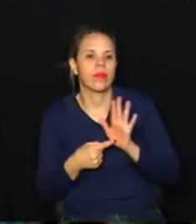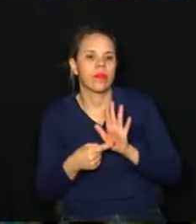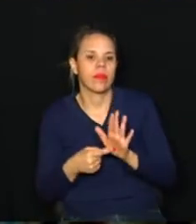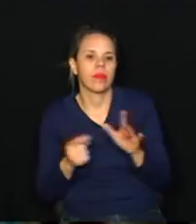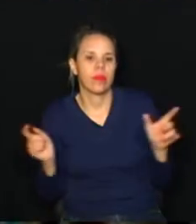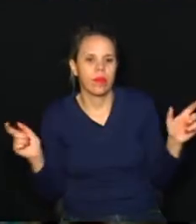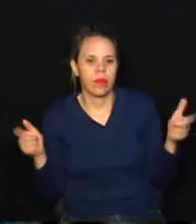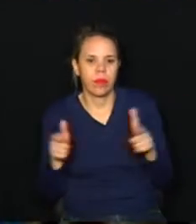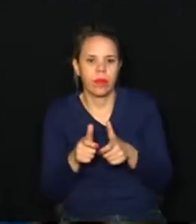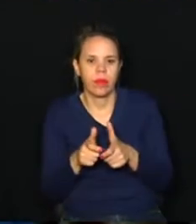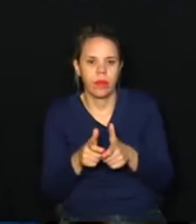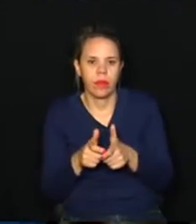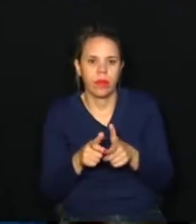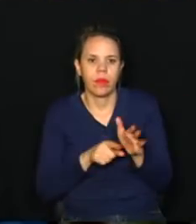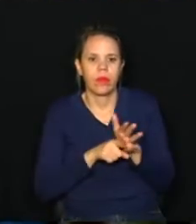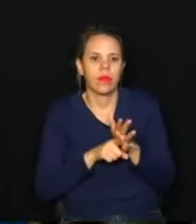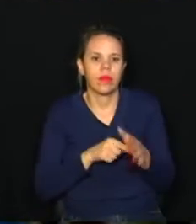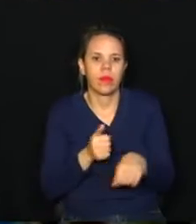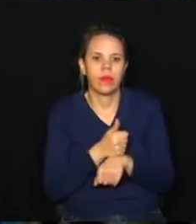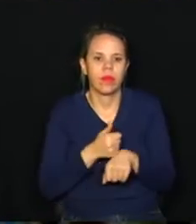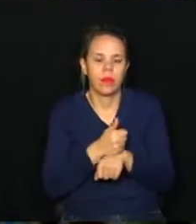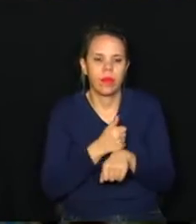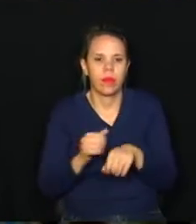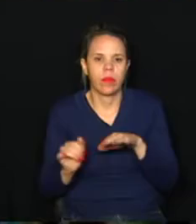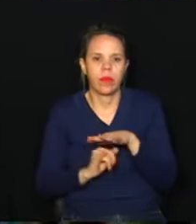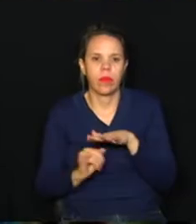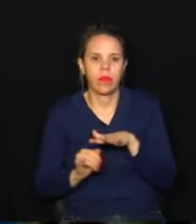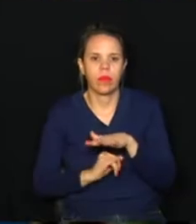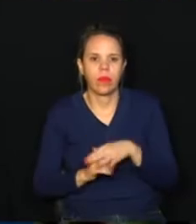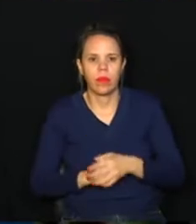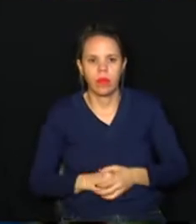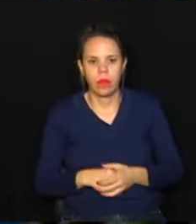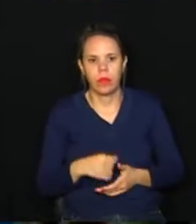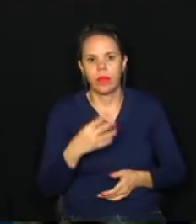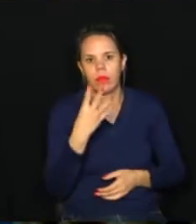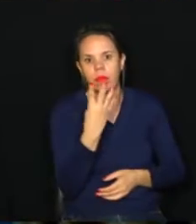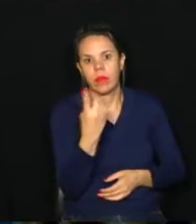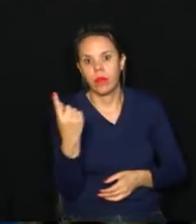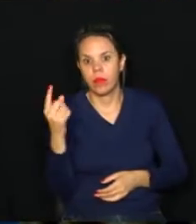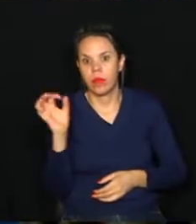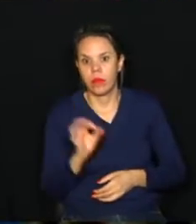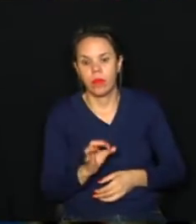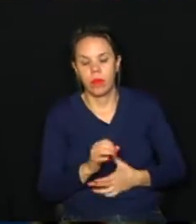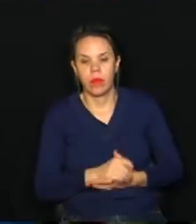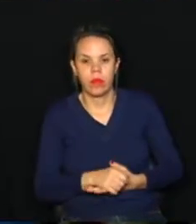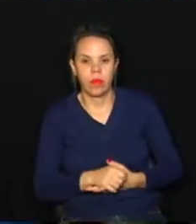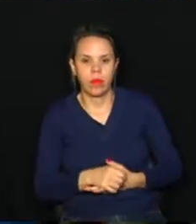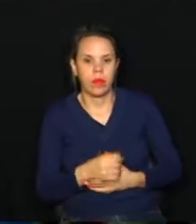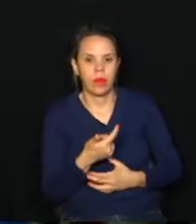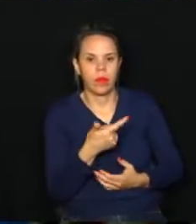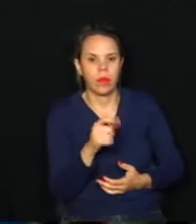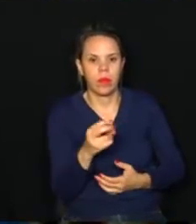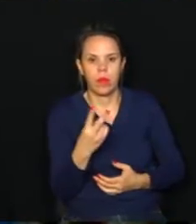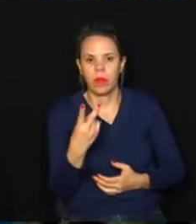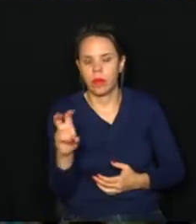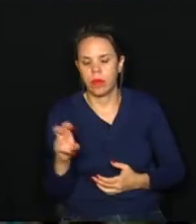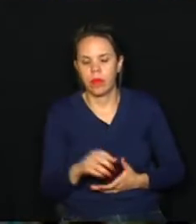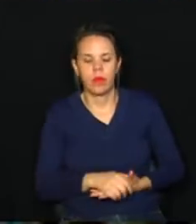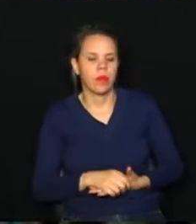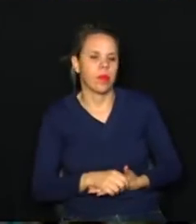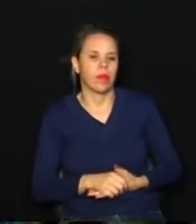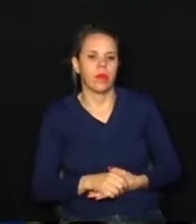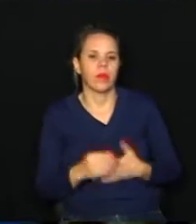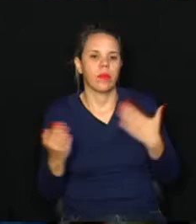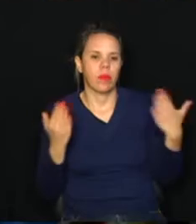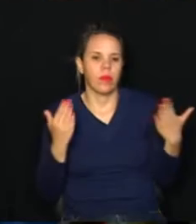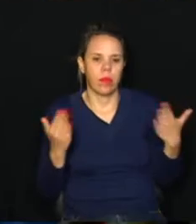redução prevista de pesquisadores dos institutos de 41% em 2025, ao se